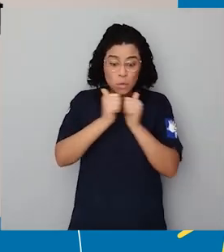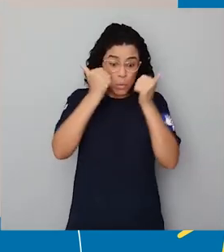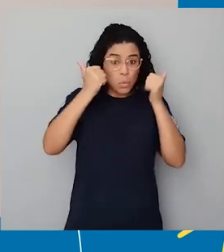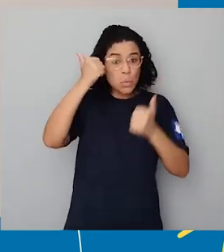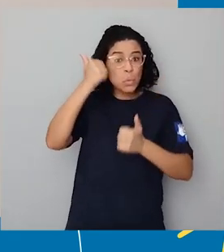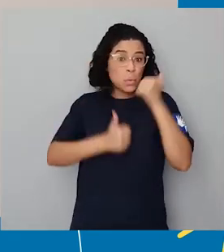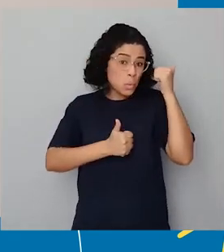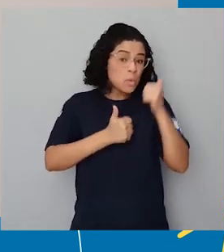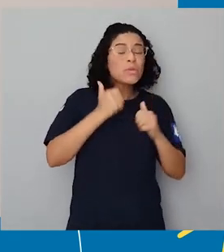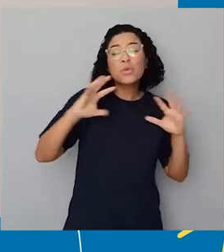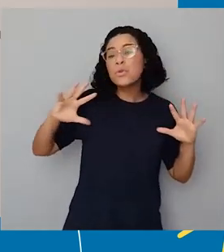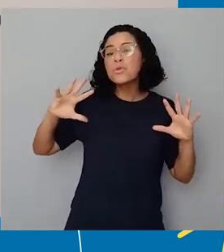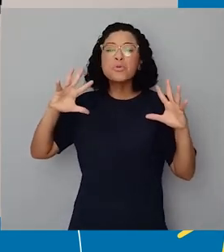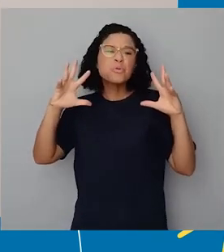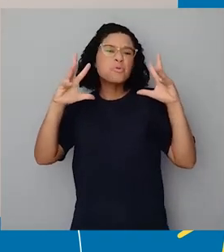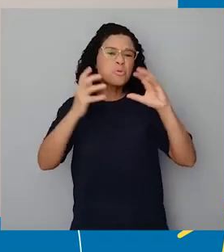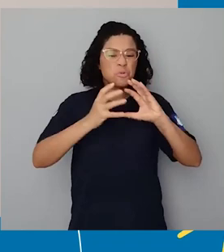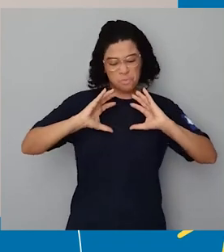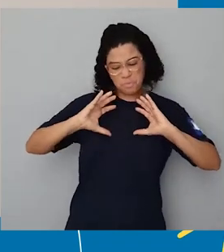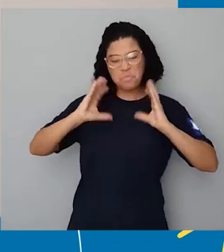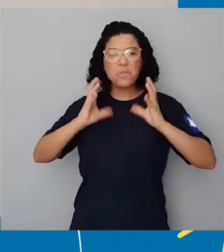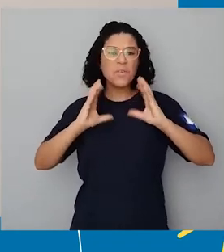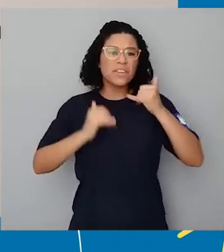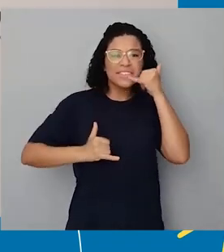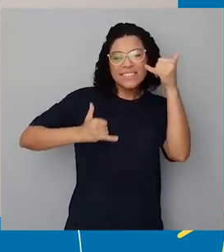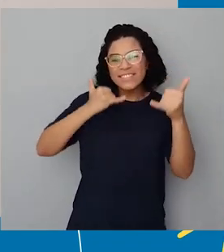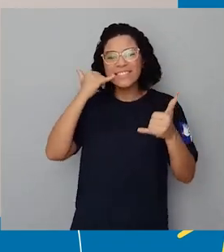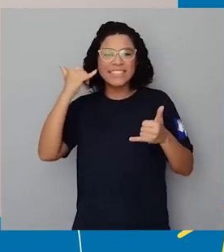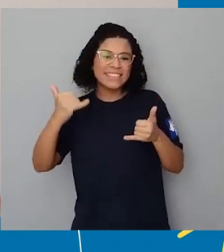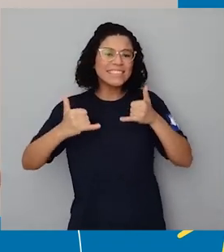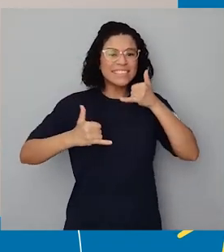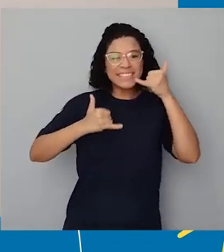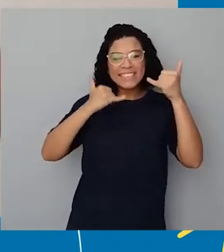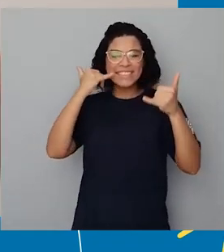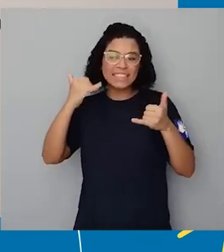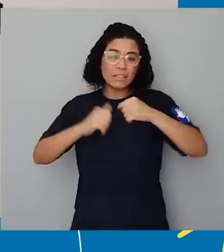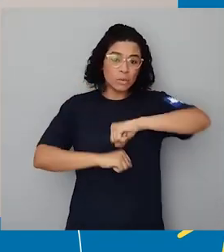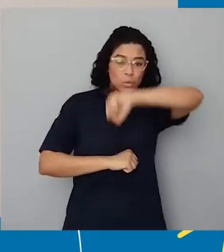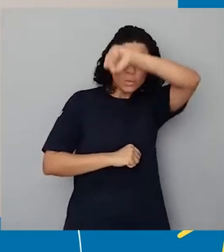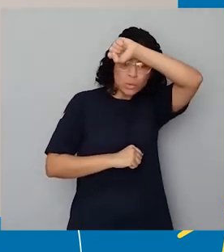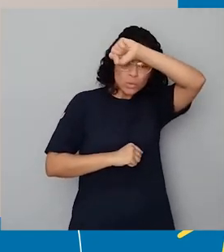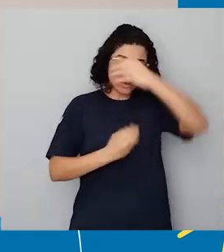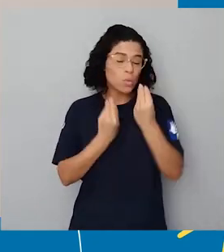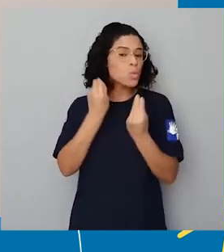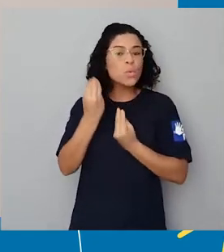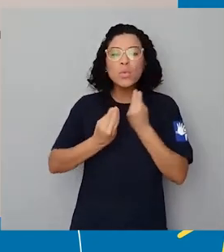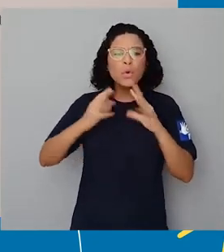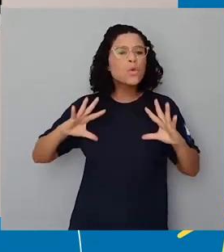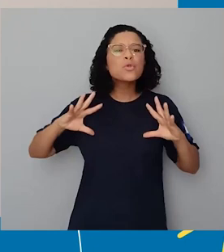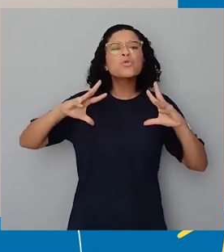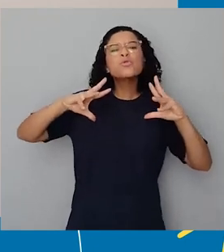futebol. Quente frio, telefone sem fio, pique, pique, pique, esconde, esconde